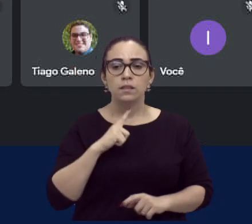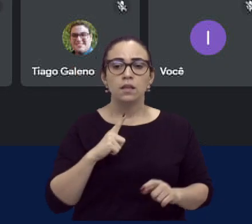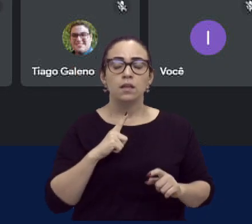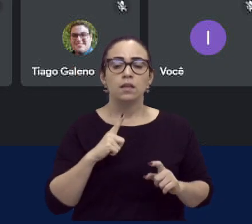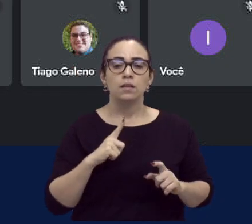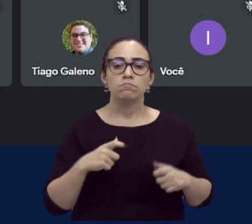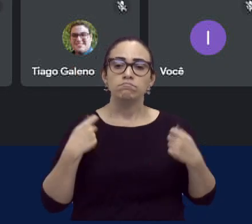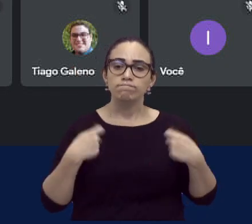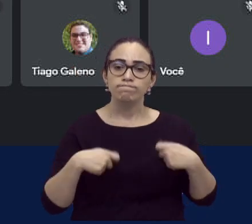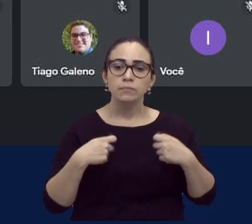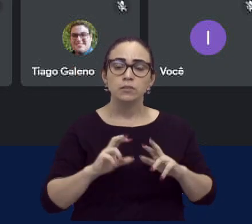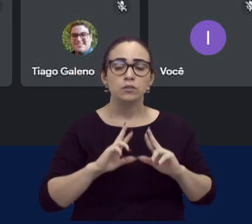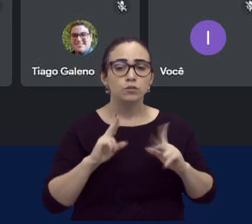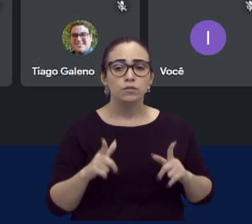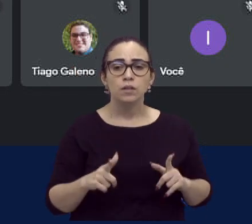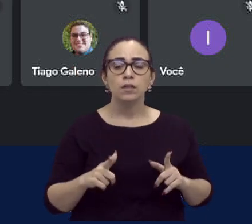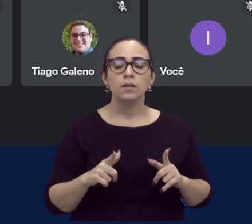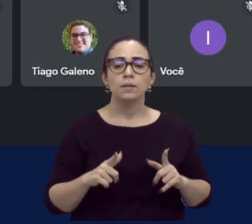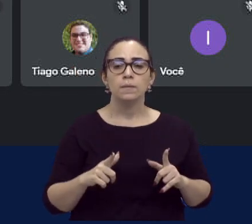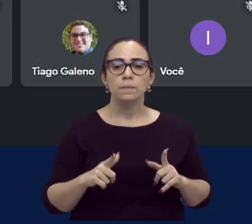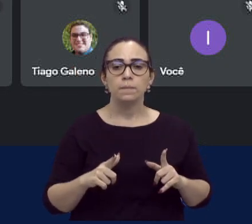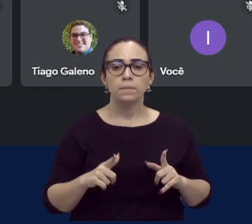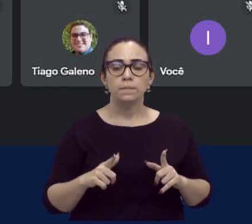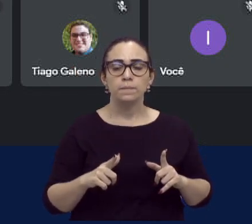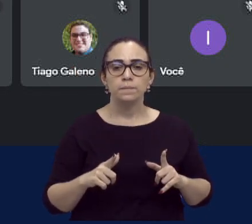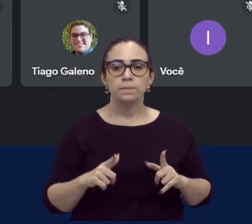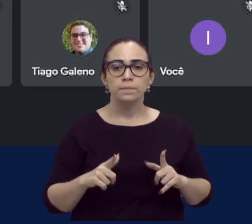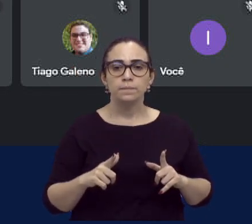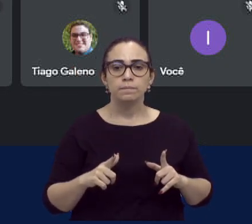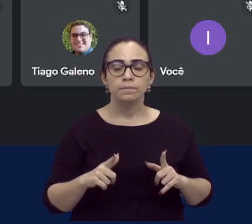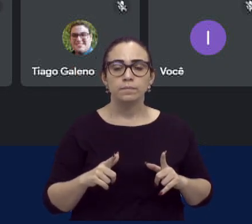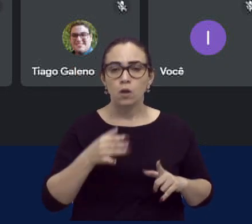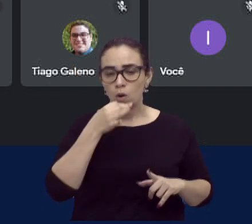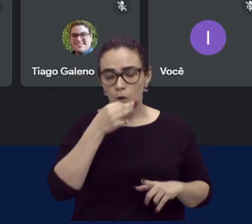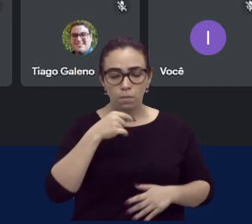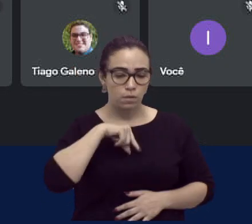necessidades, decisões que são muito pessoais.